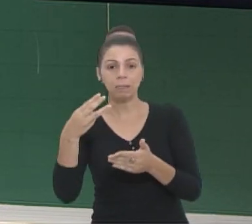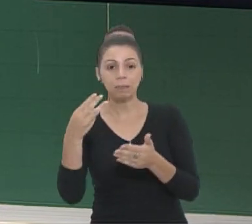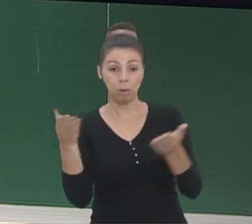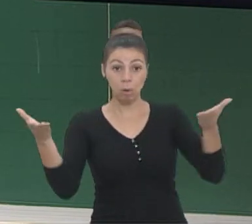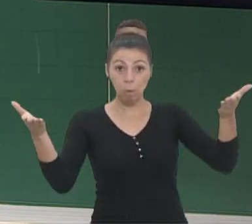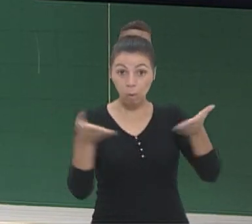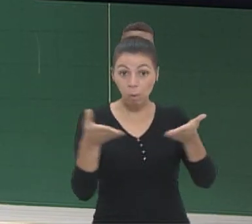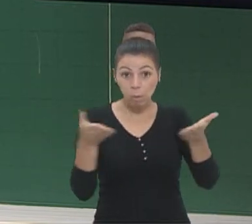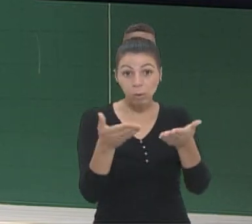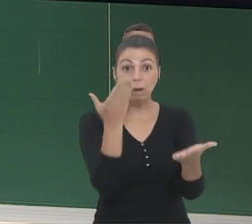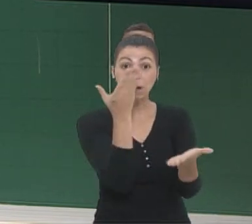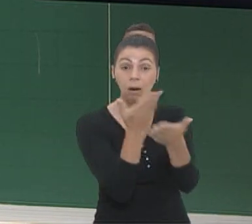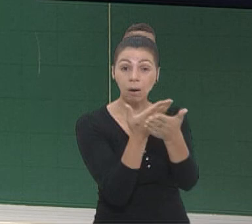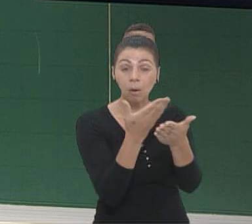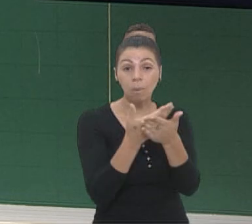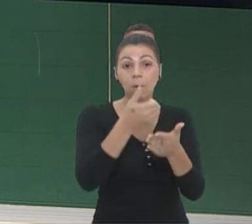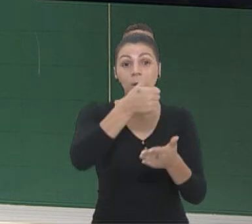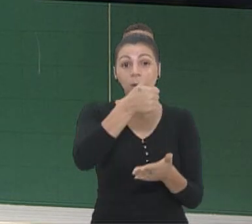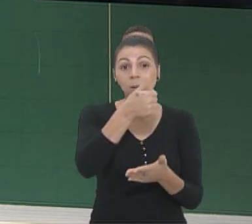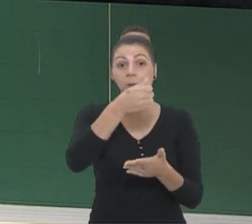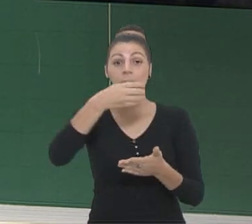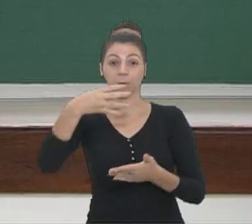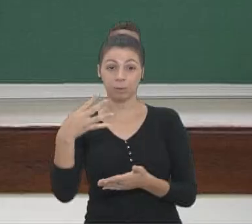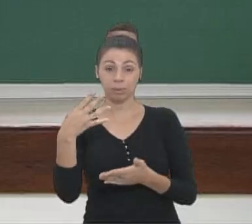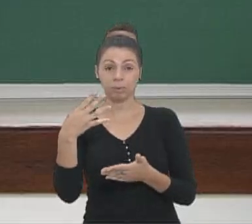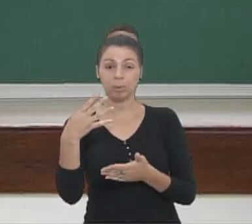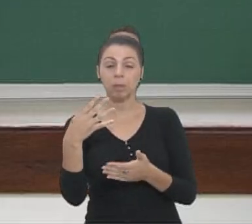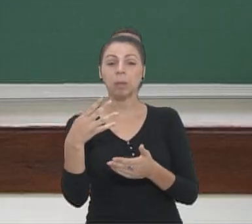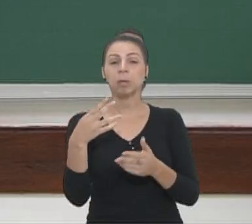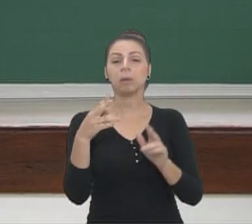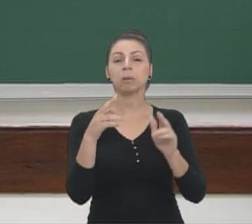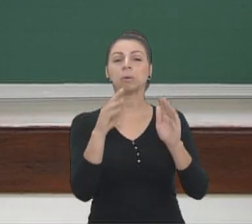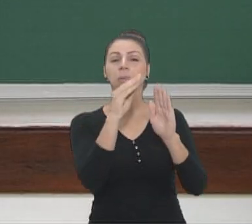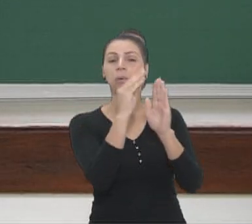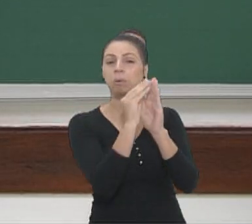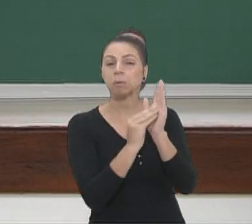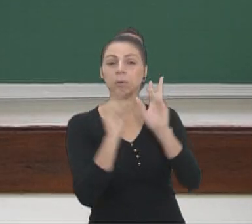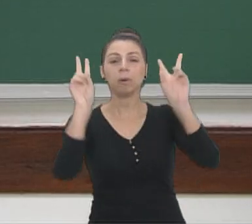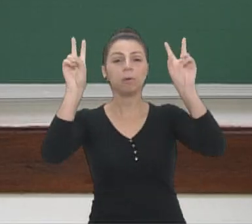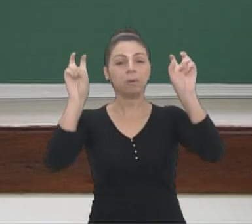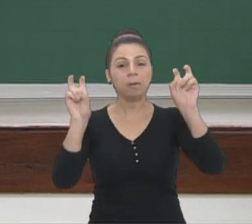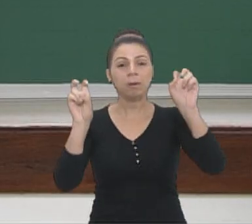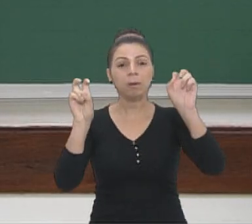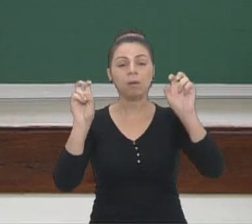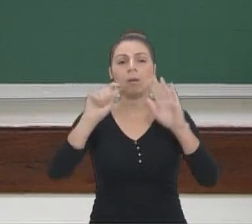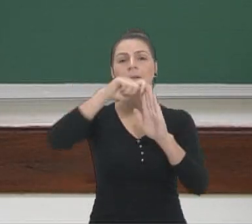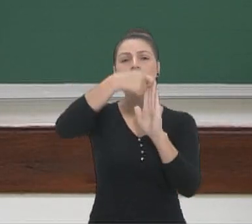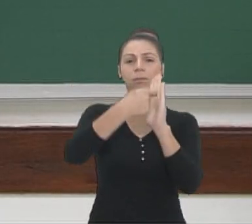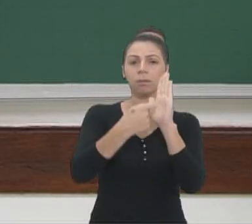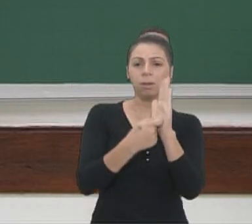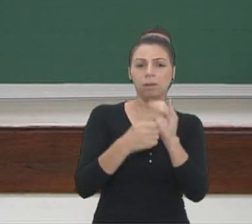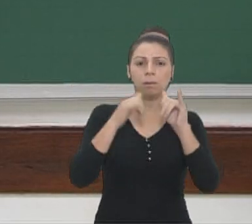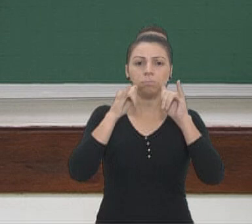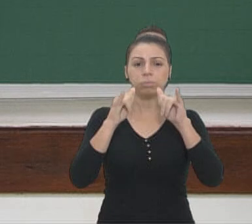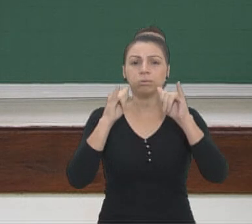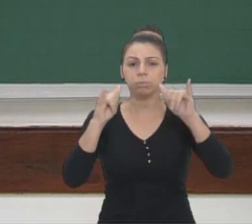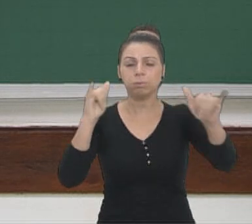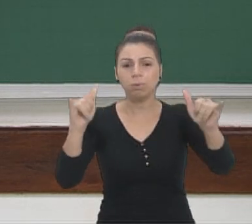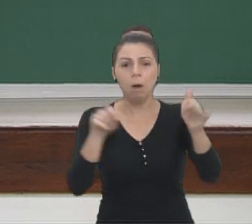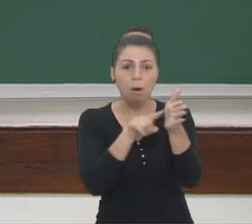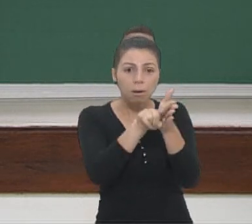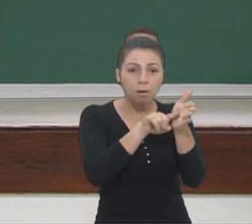14, coloque aí a data, aula 14, e o nosso tema, texto de divulgação científica. A gente vai continuar nesse